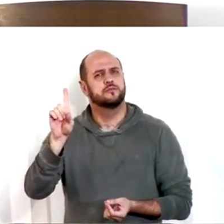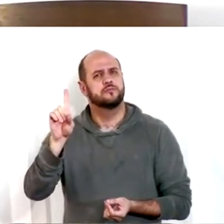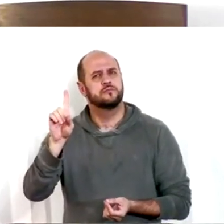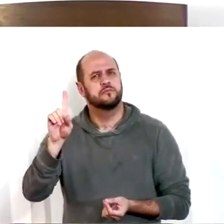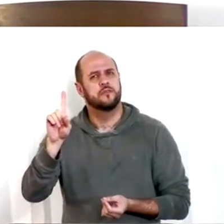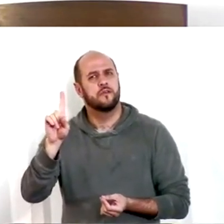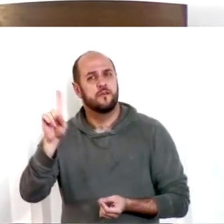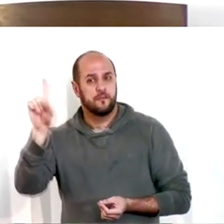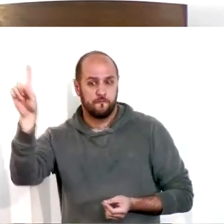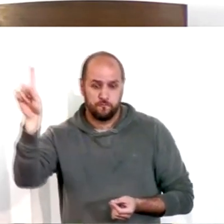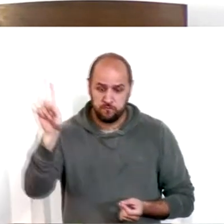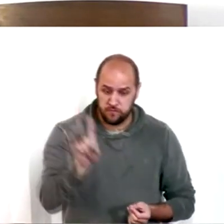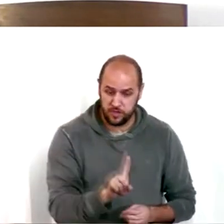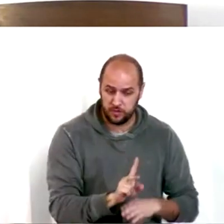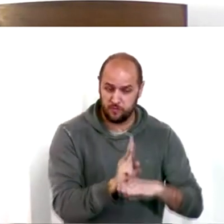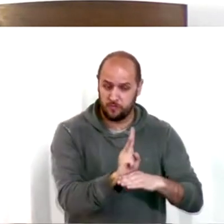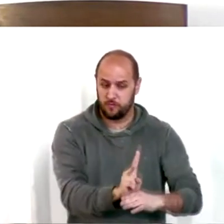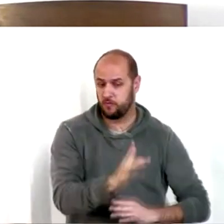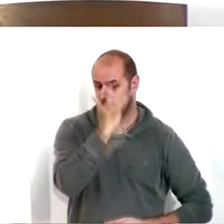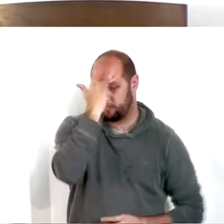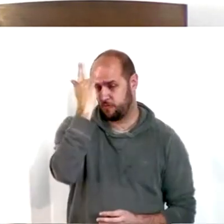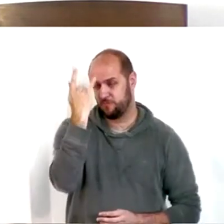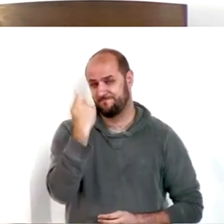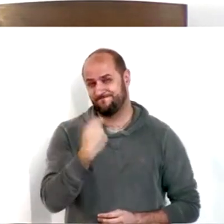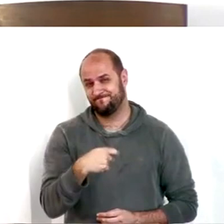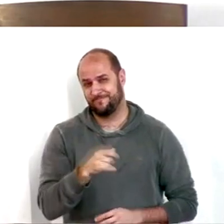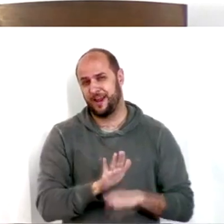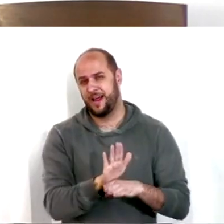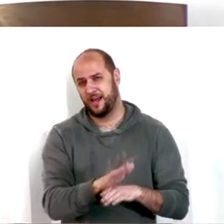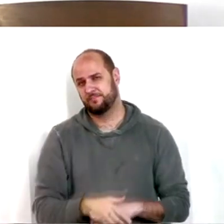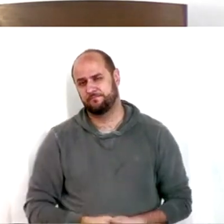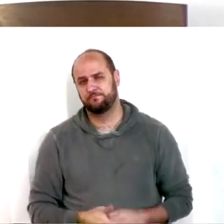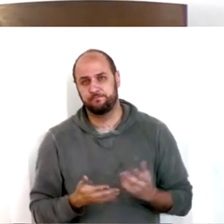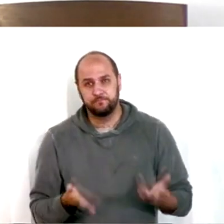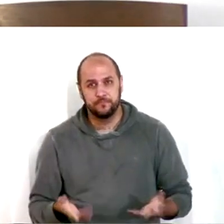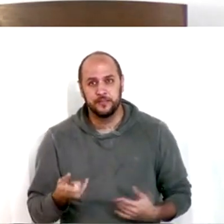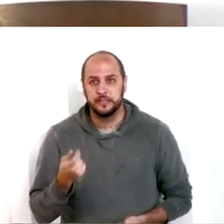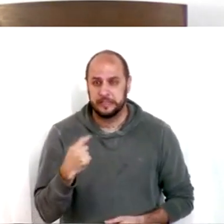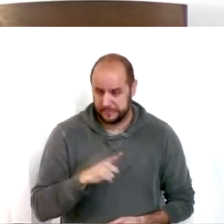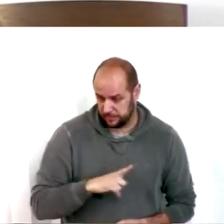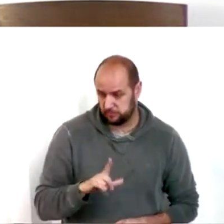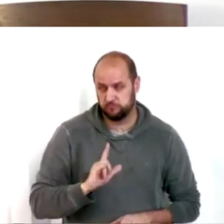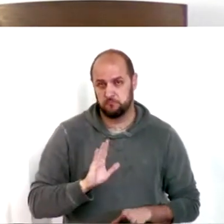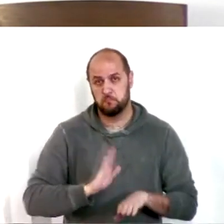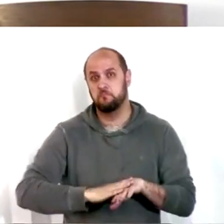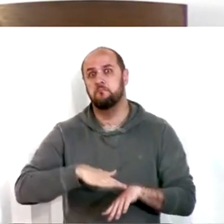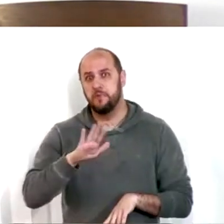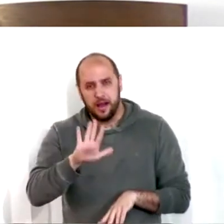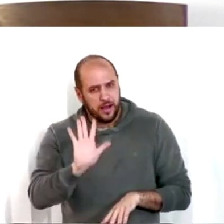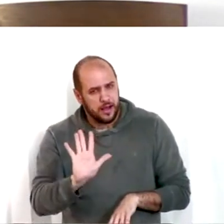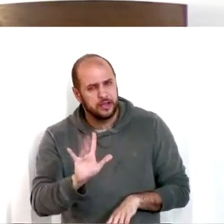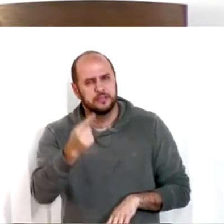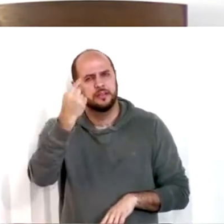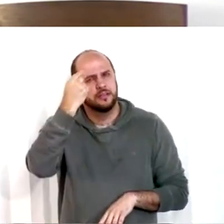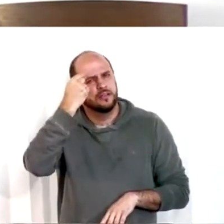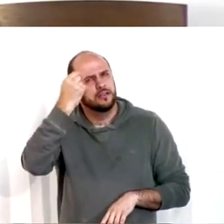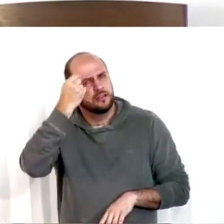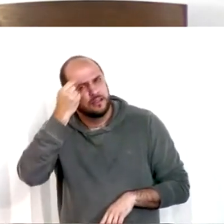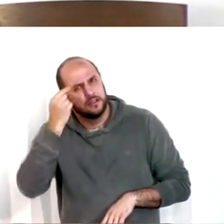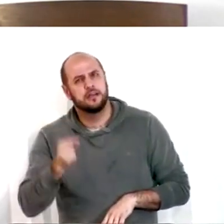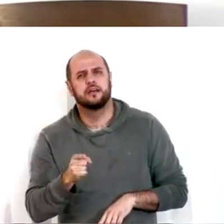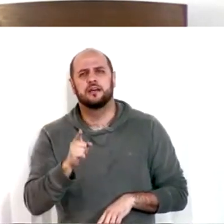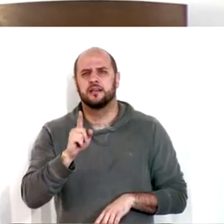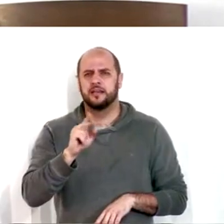do necessitado. Existe, portanto, além disso, um princípio similar